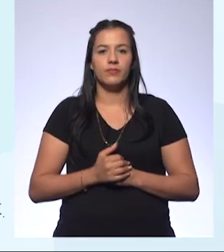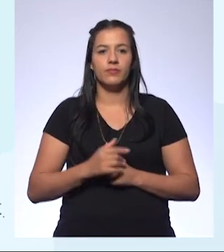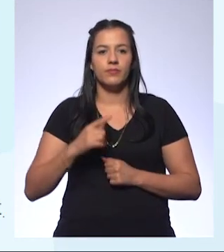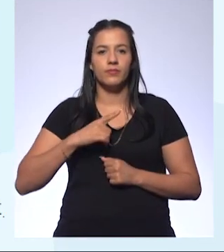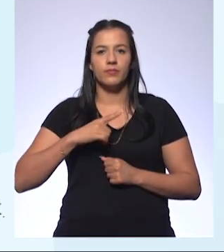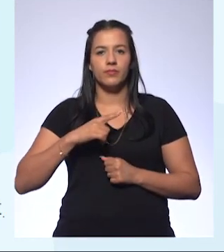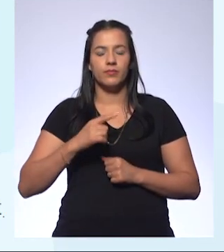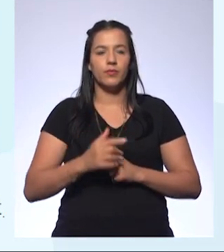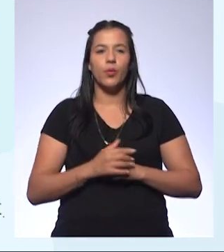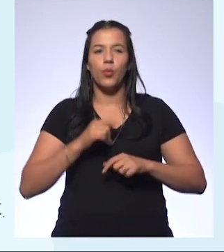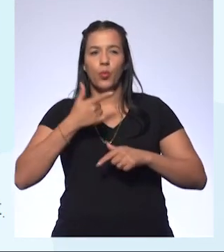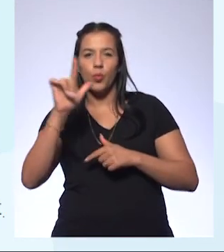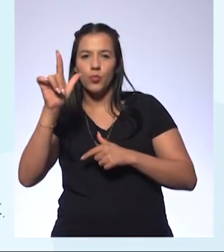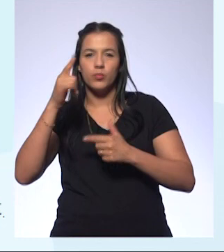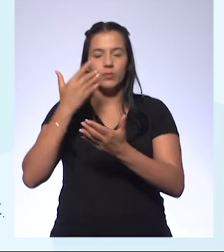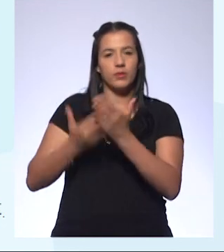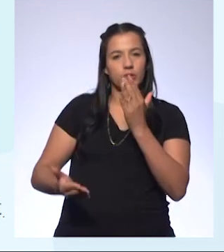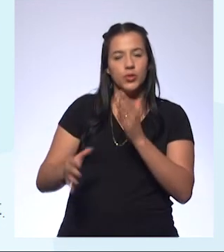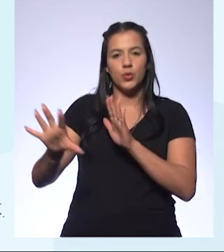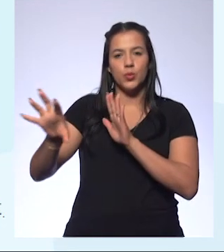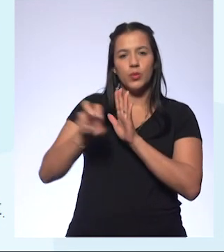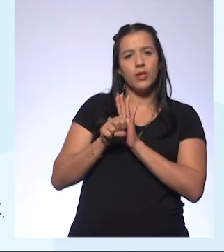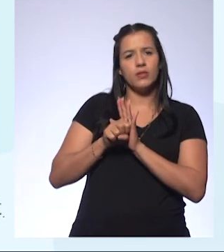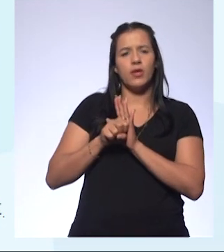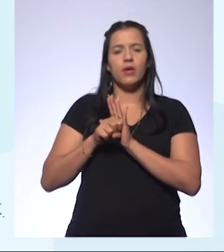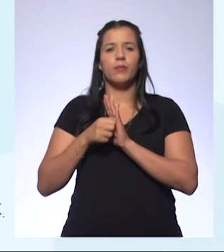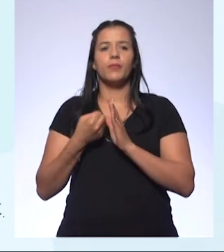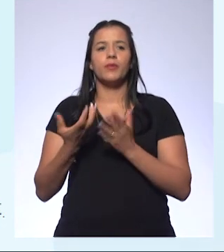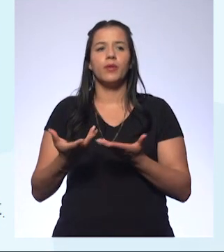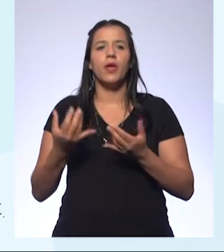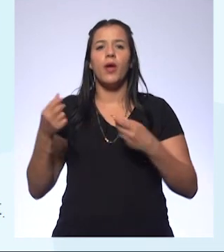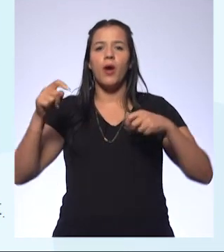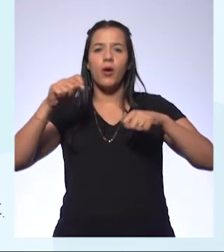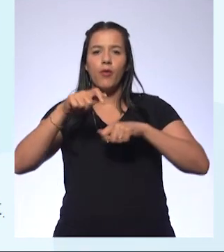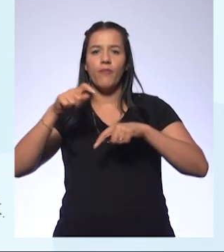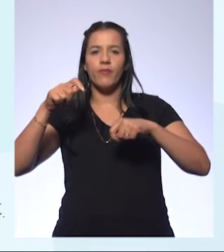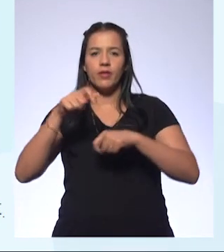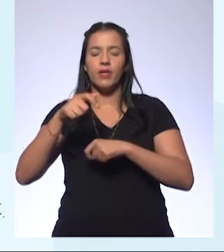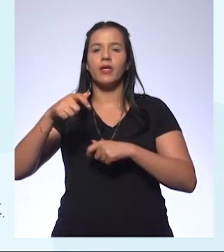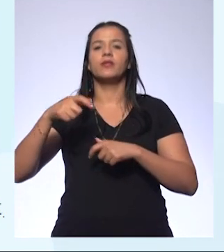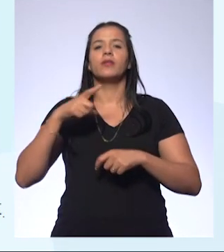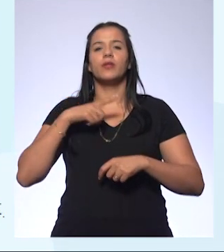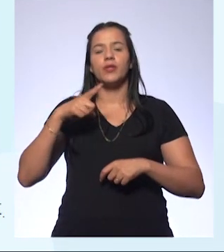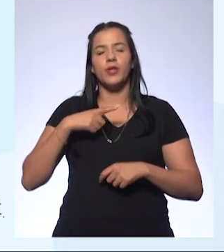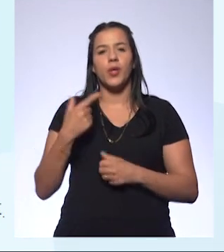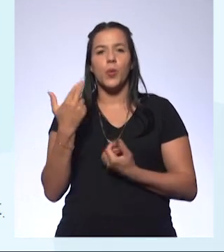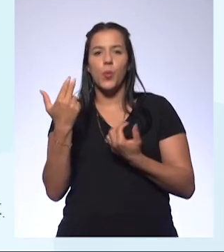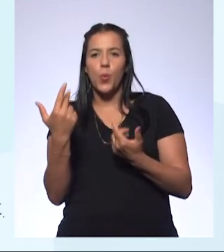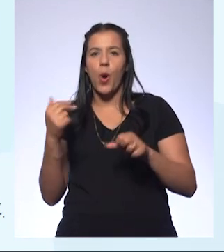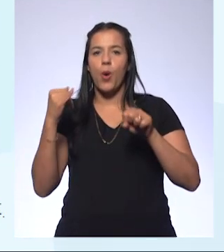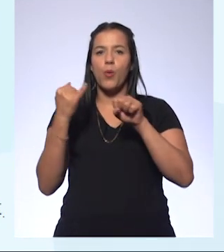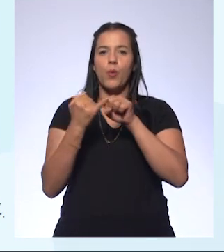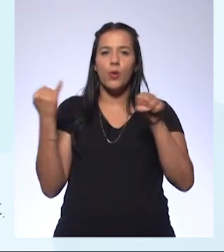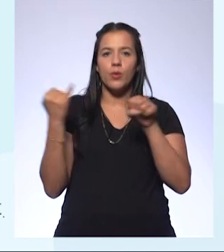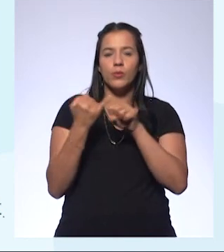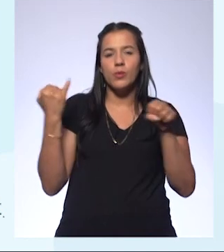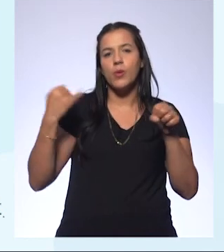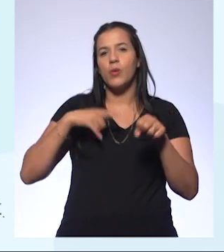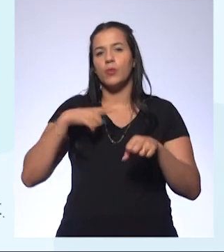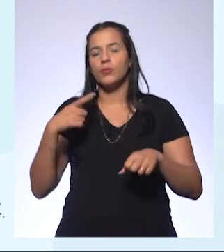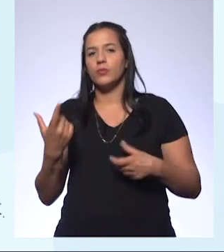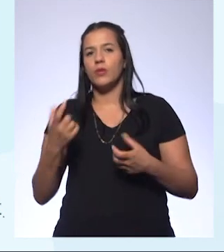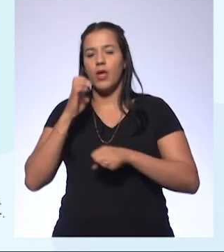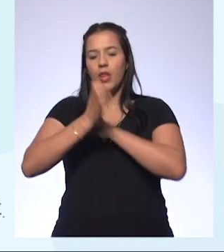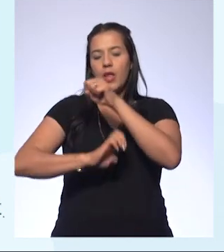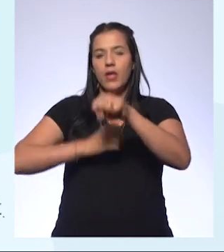é perdido, o outro recebe e tudo mais. A covalente, que eles compartilham o mesmo elétron, ou 2 elétrons, ou 3 elétrons, porque